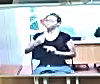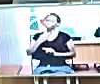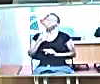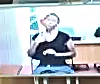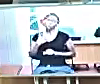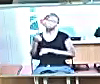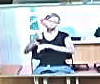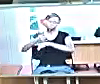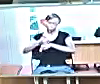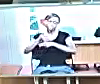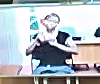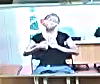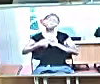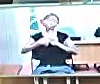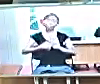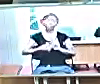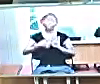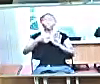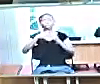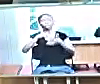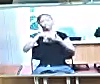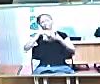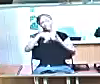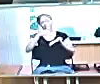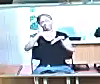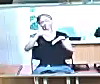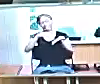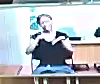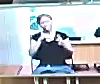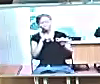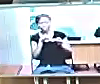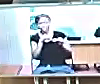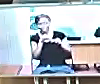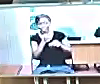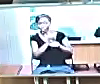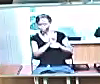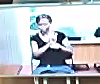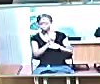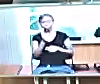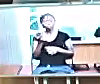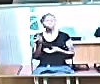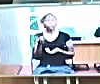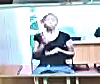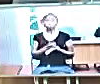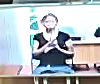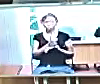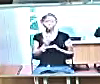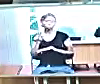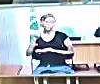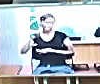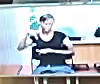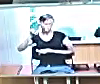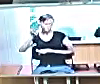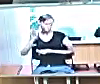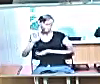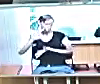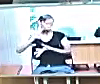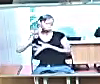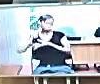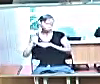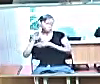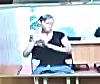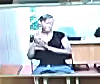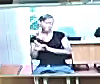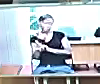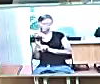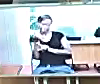e gestão é participando desse processo nem o andré deu uma má recapitulada inem andré 16 anos